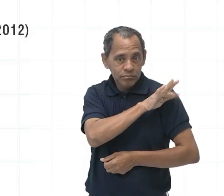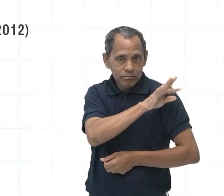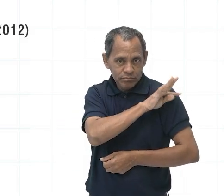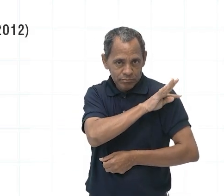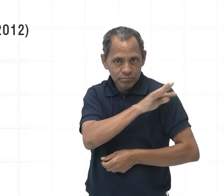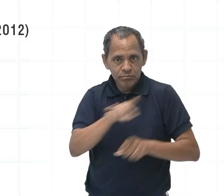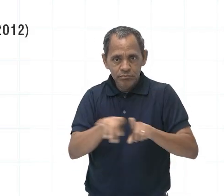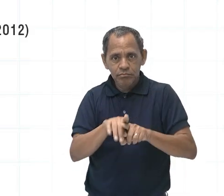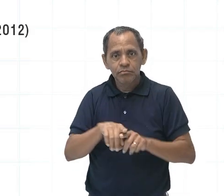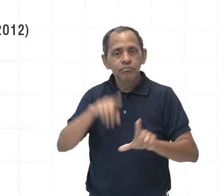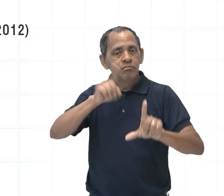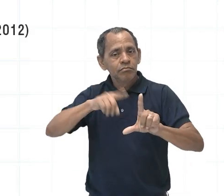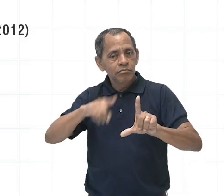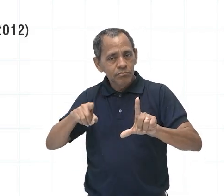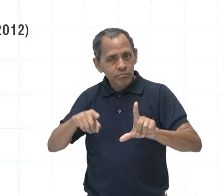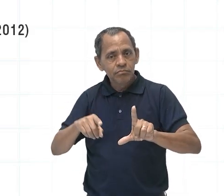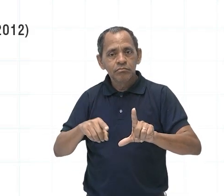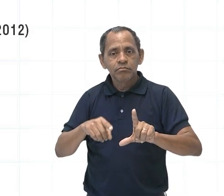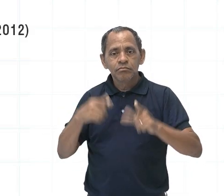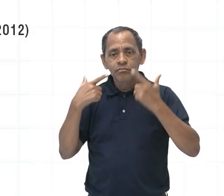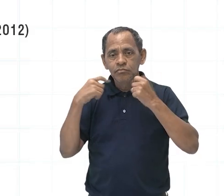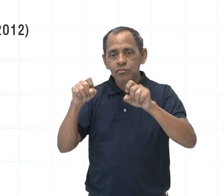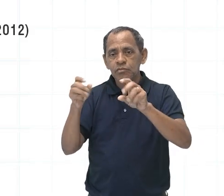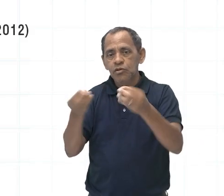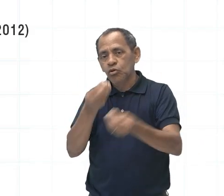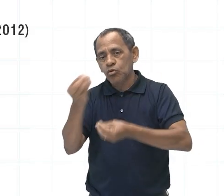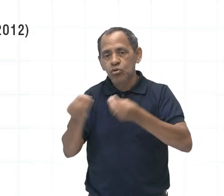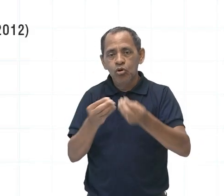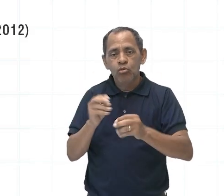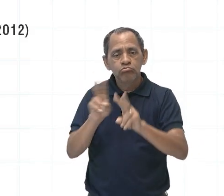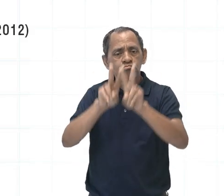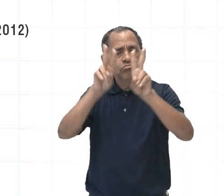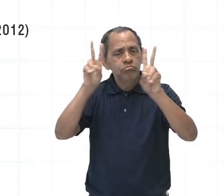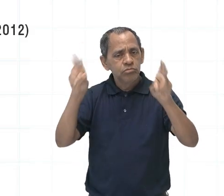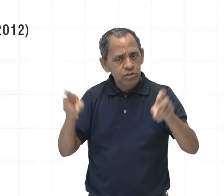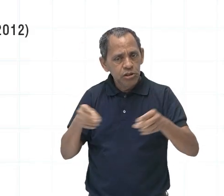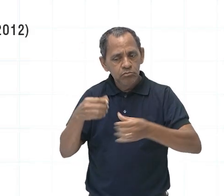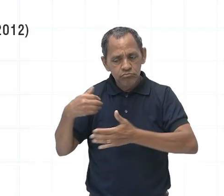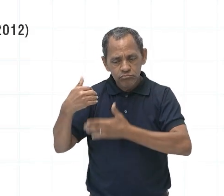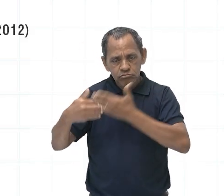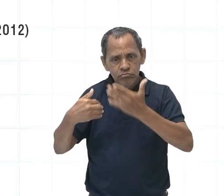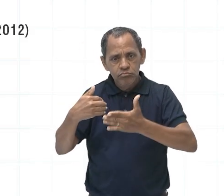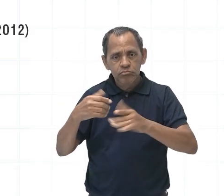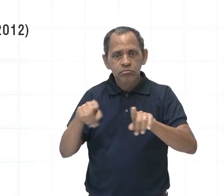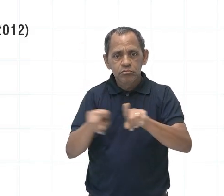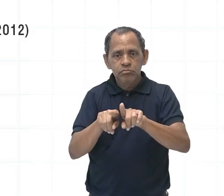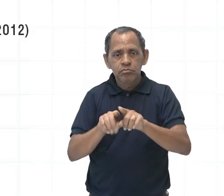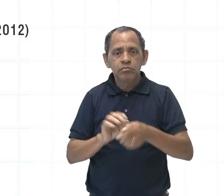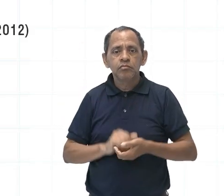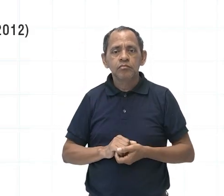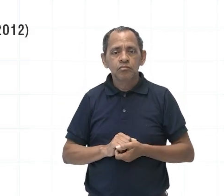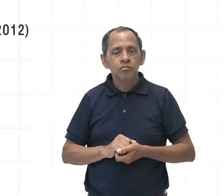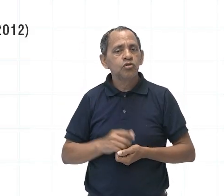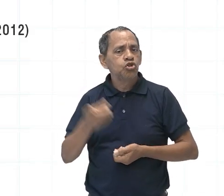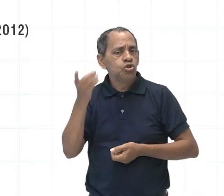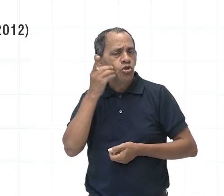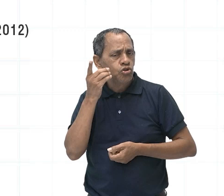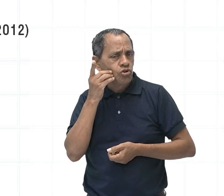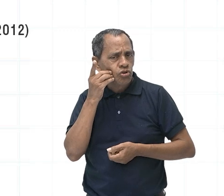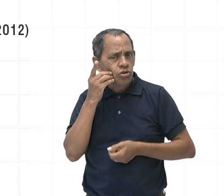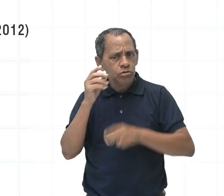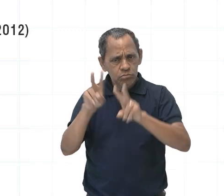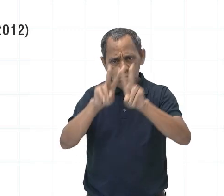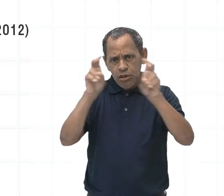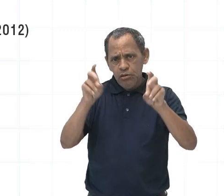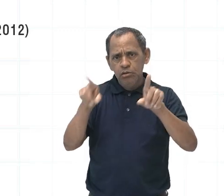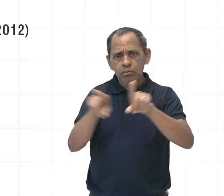à variação linguística, é o modo como tratamos o assunto que está sendo desenvolvido. Podemos falar de assuntos do dia a dia e teremos